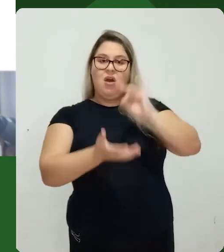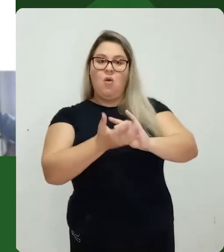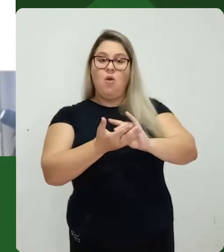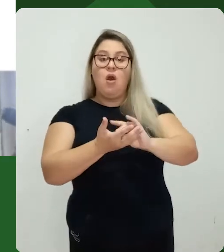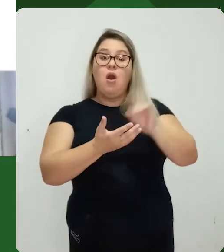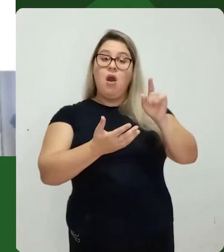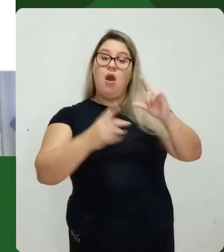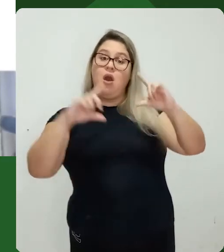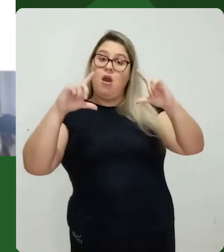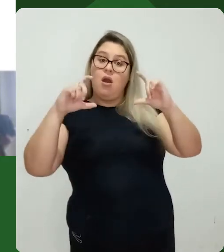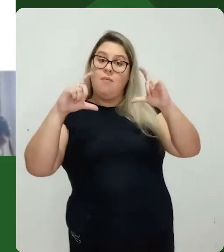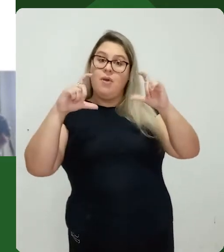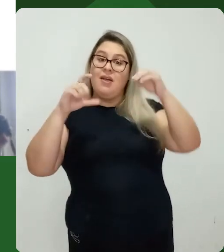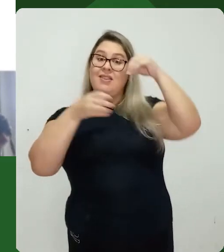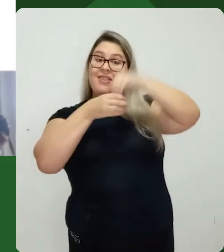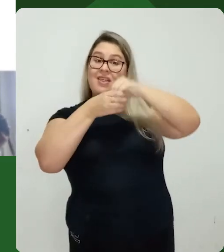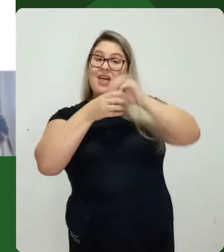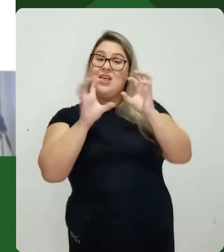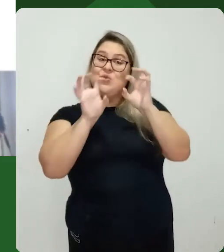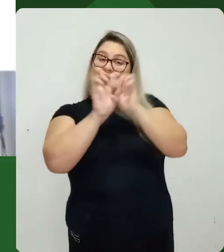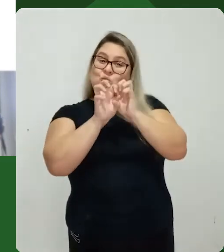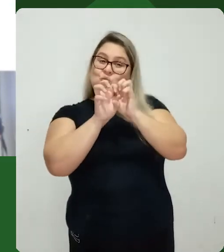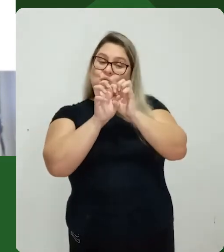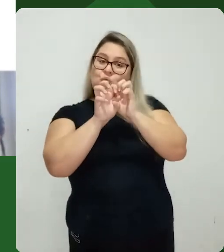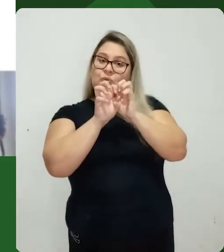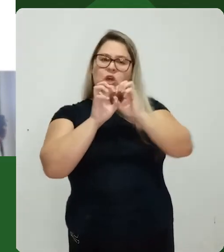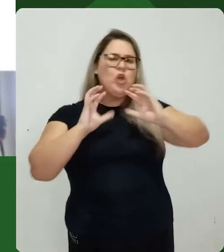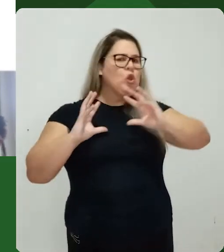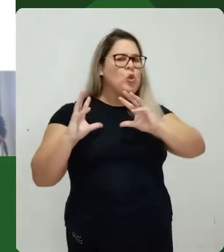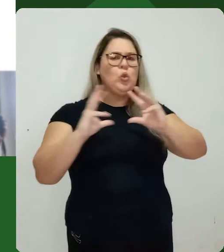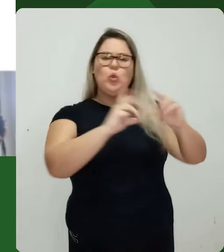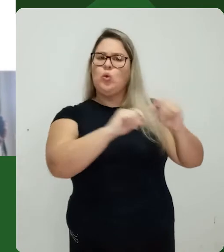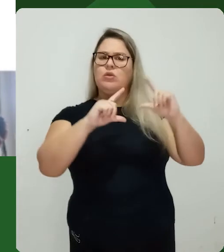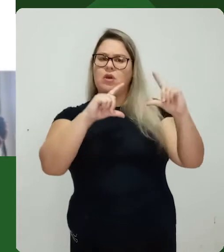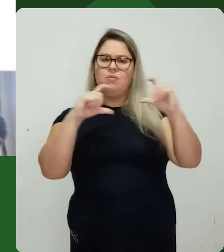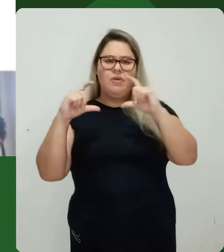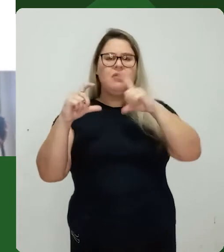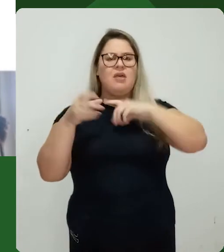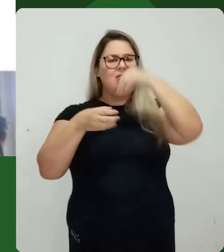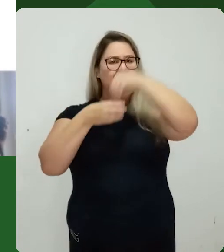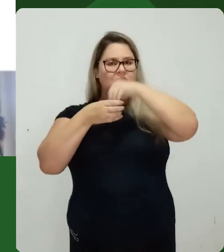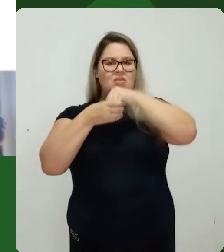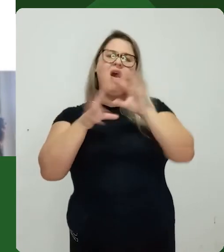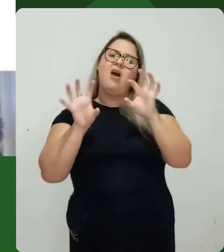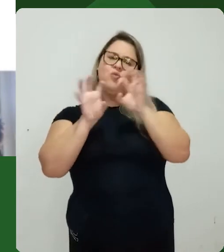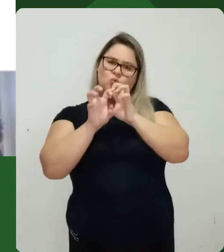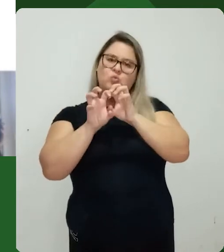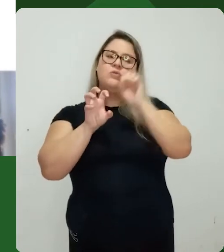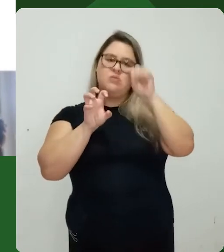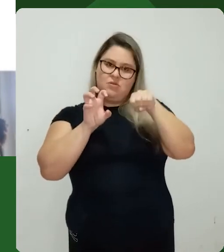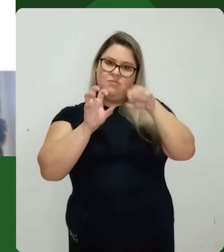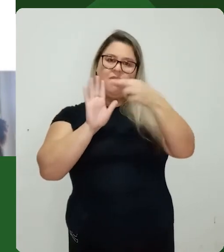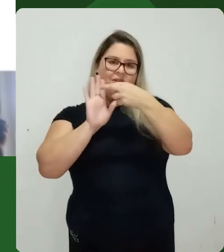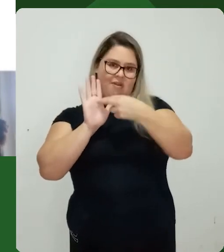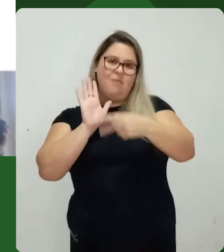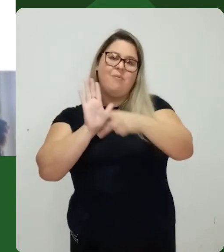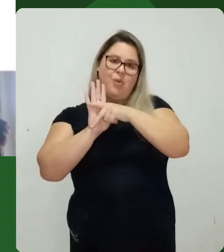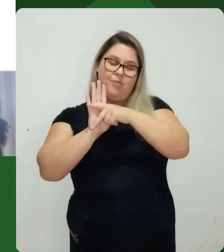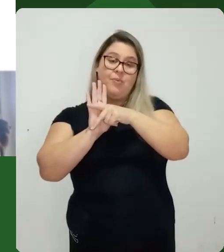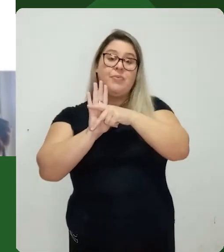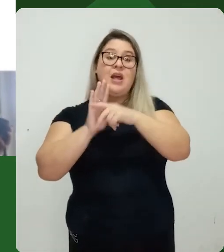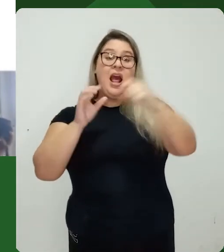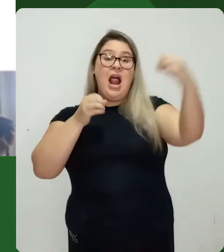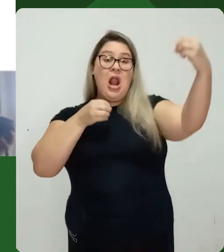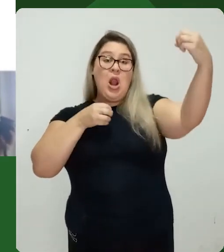estiver me fotografando, a câmera nesse momento, ela é uma câmera escura, né, toda câmera fotográfica é uma câmera escura, ela funciona a partir desse